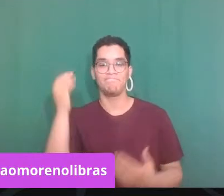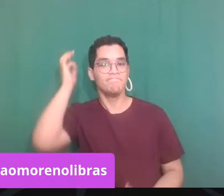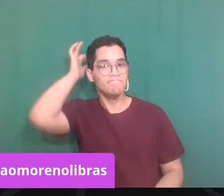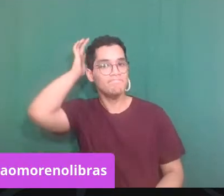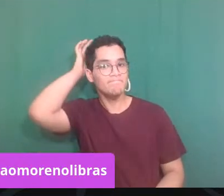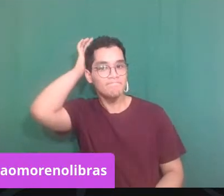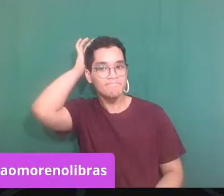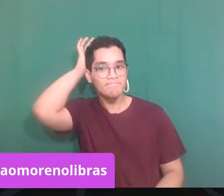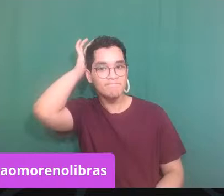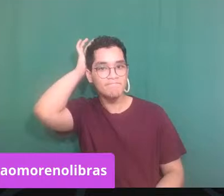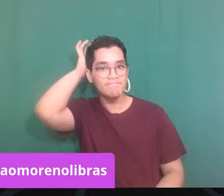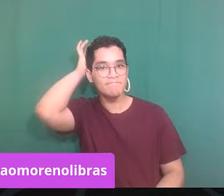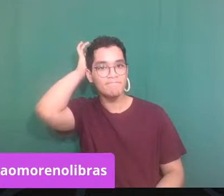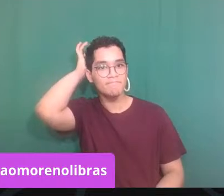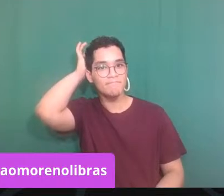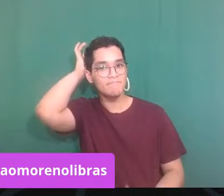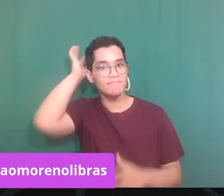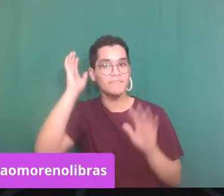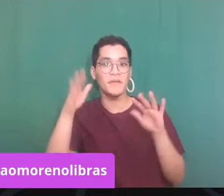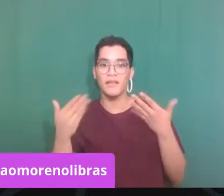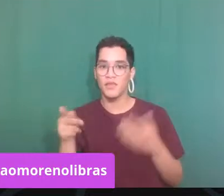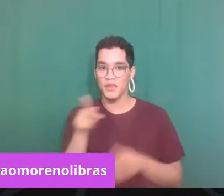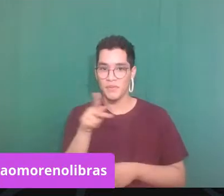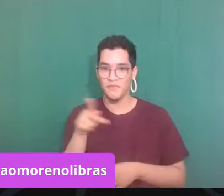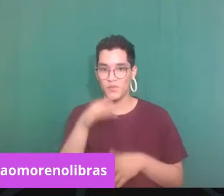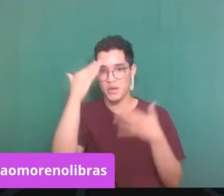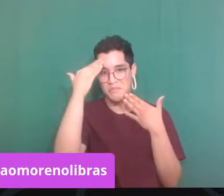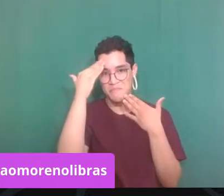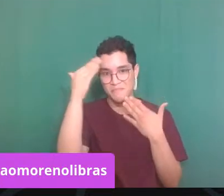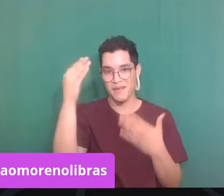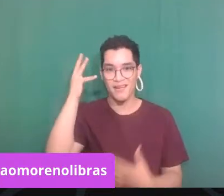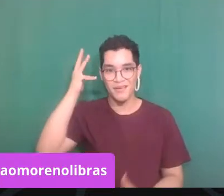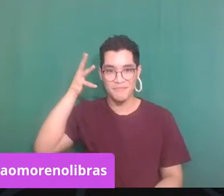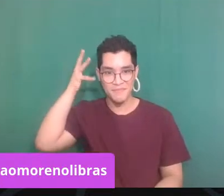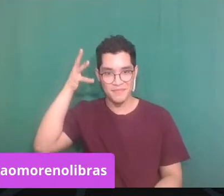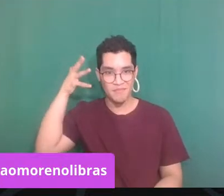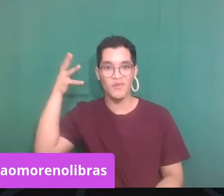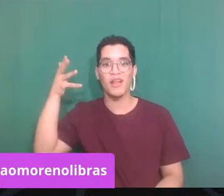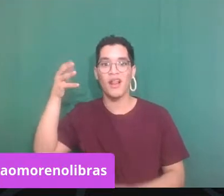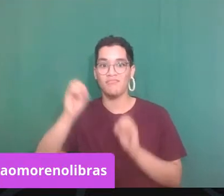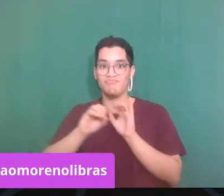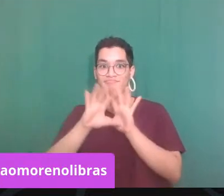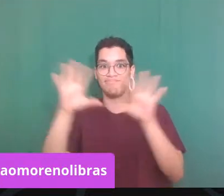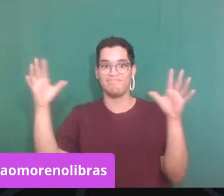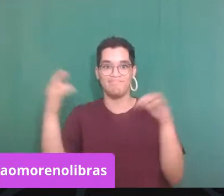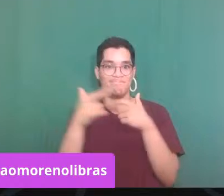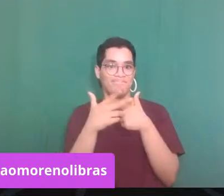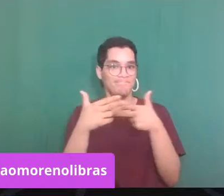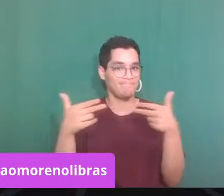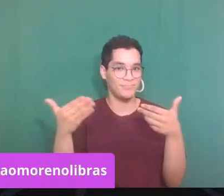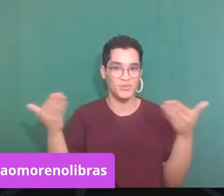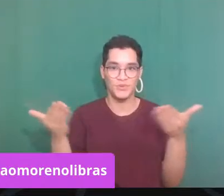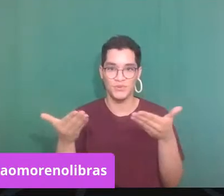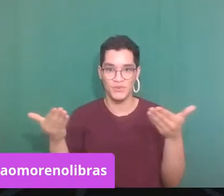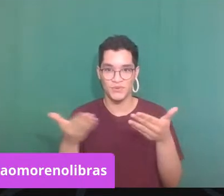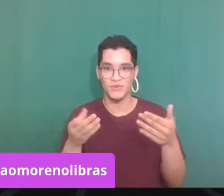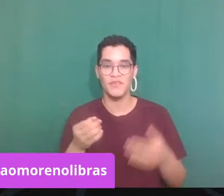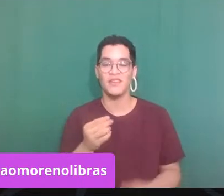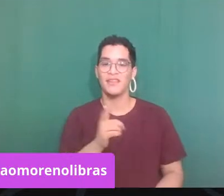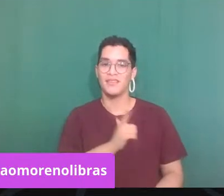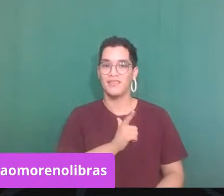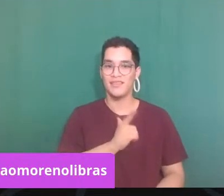então, professora, muito obrigada pela palestra, pelos esclarecimentos, as questões. Aqui no chat tem